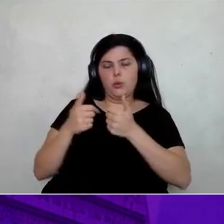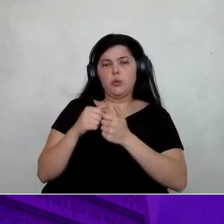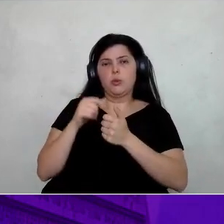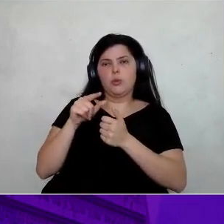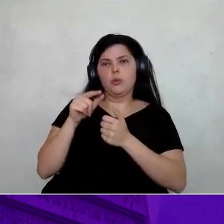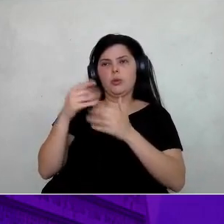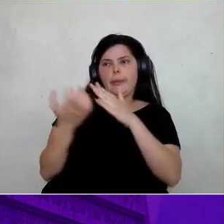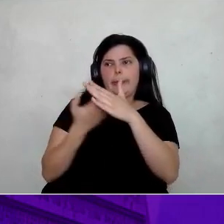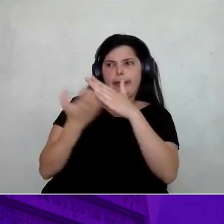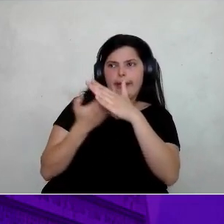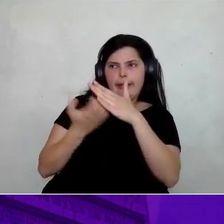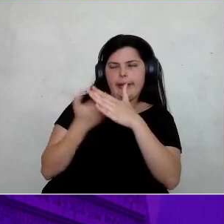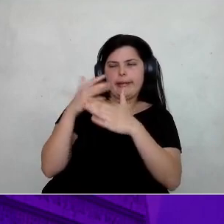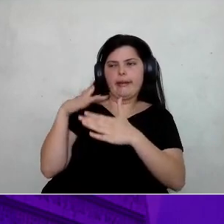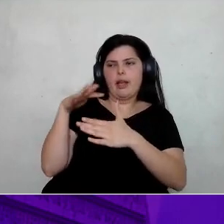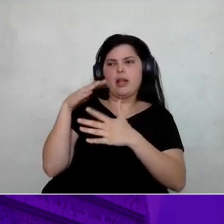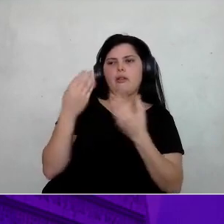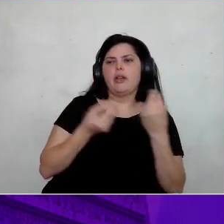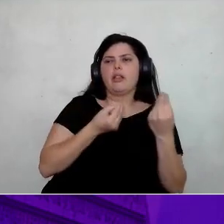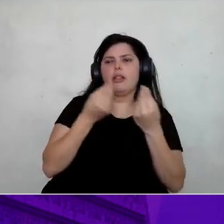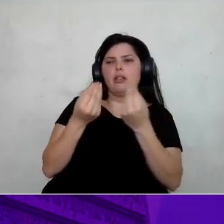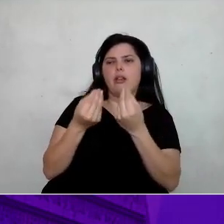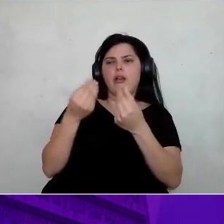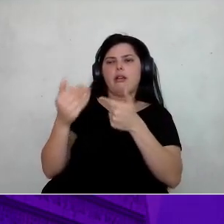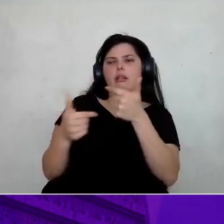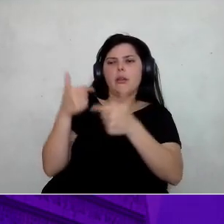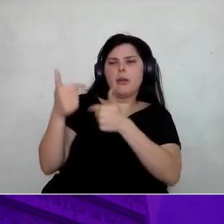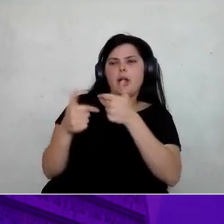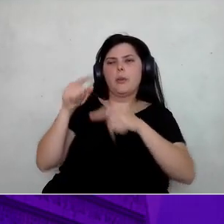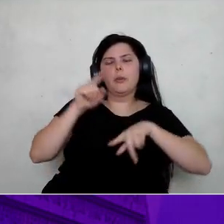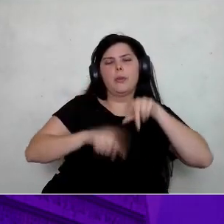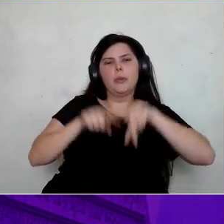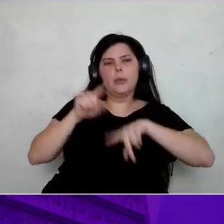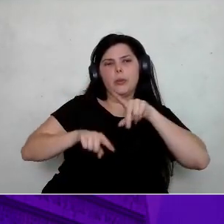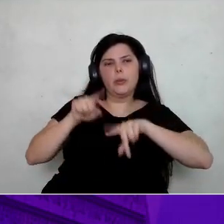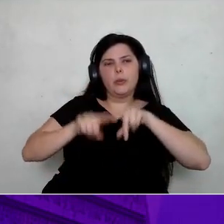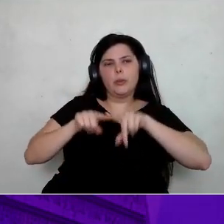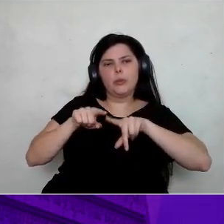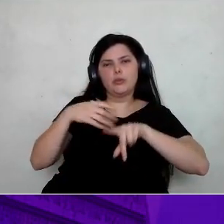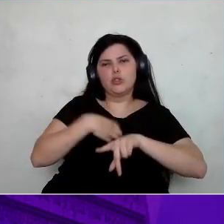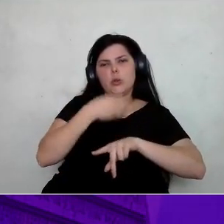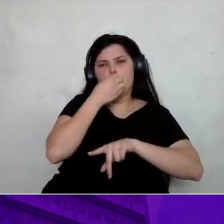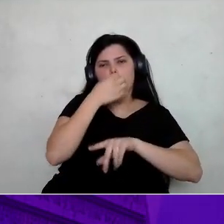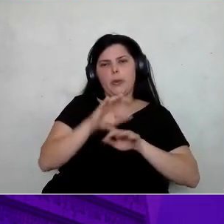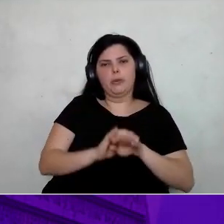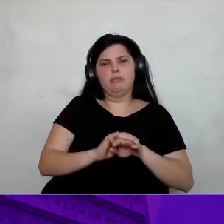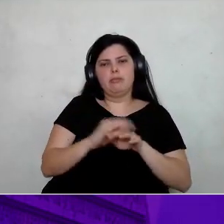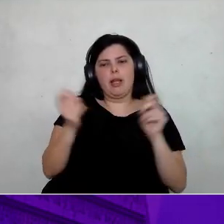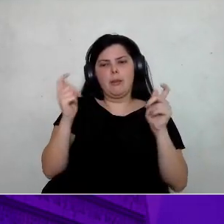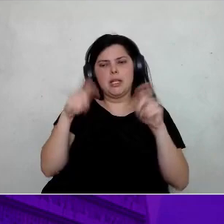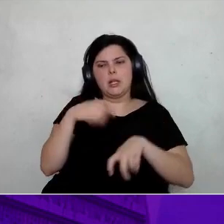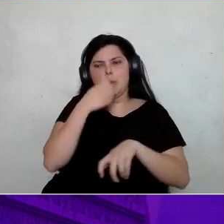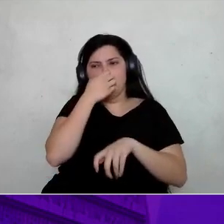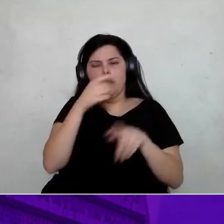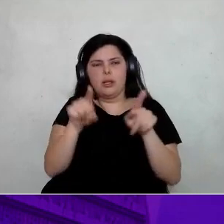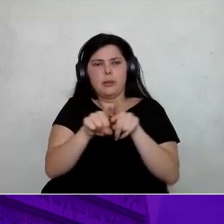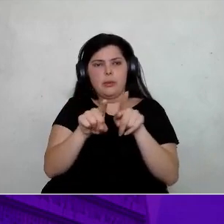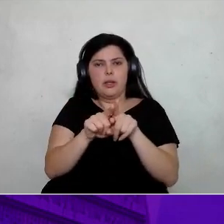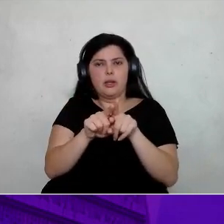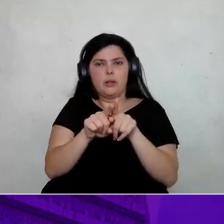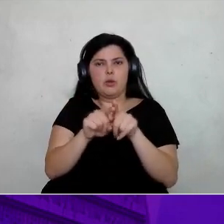empresa, vai oferecer esse serviço, esse produto da melhor maneira, com a melhor capacidade, algo que seja